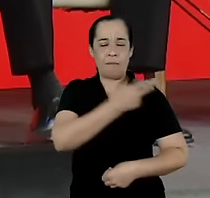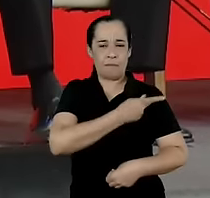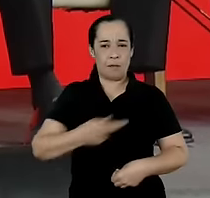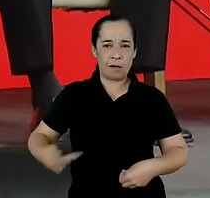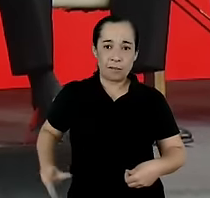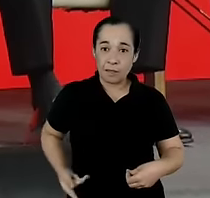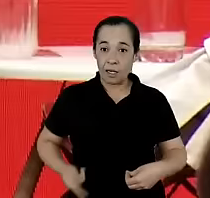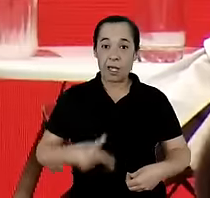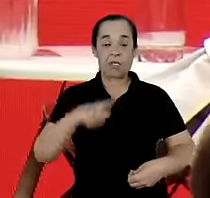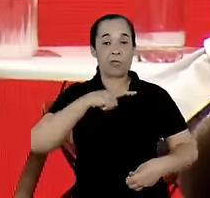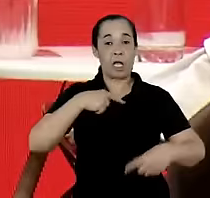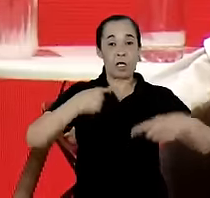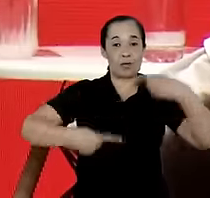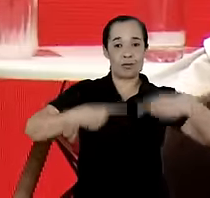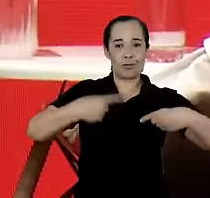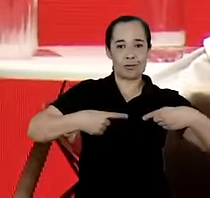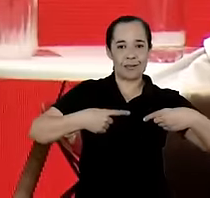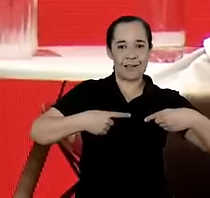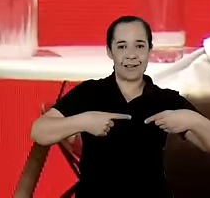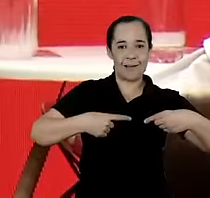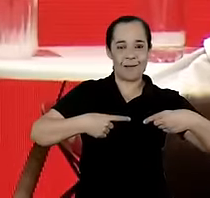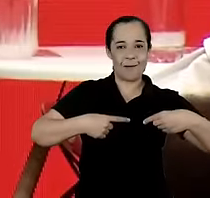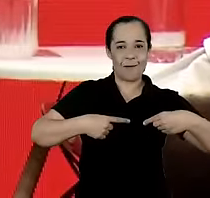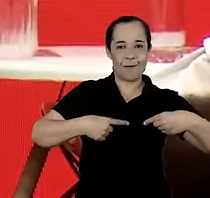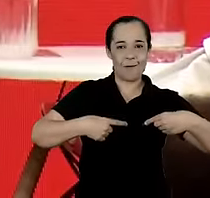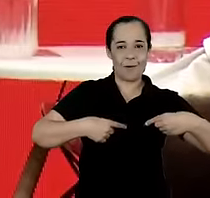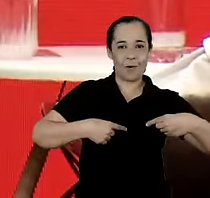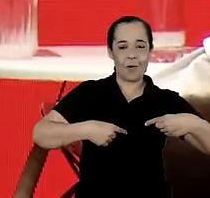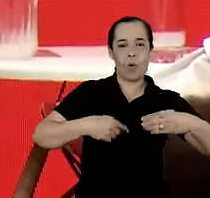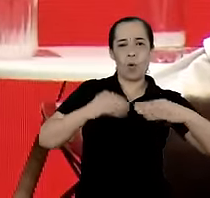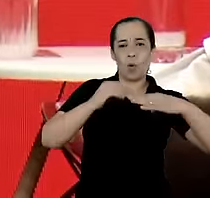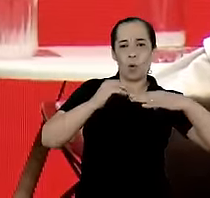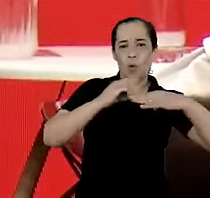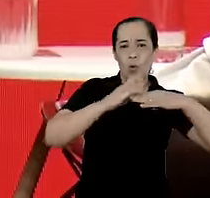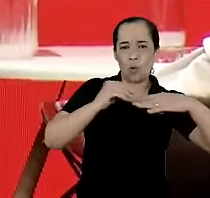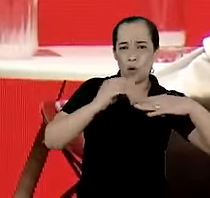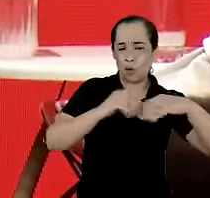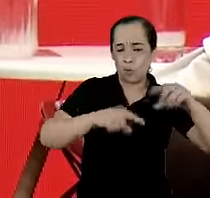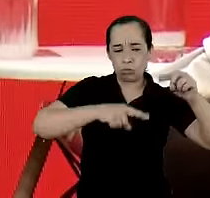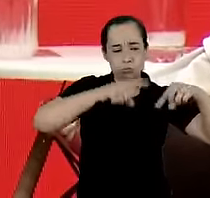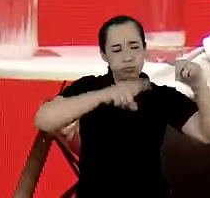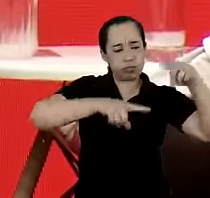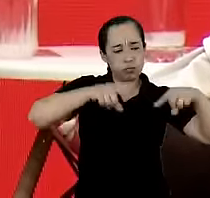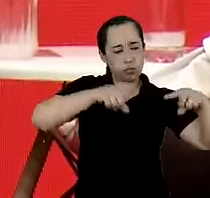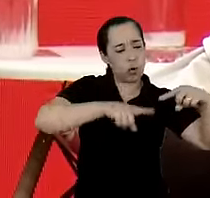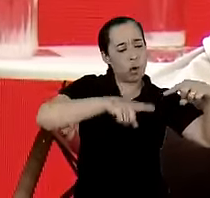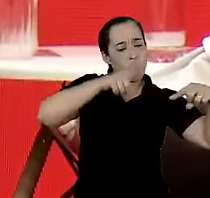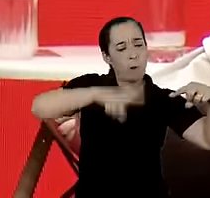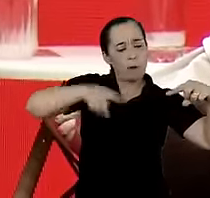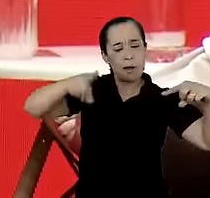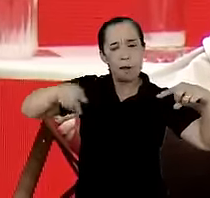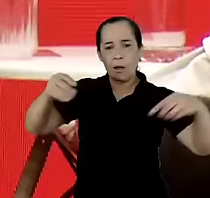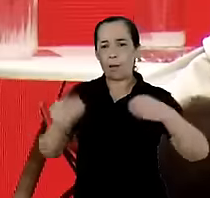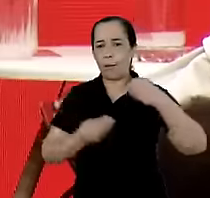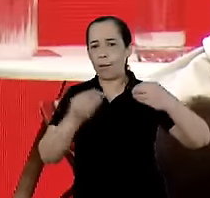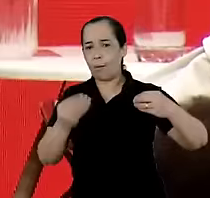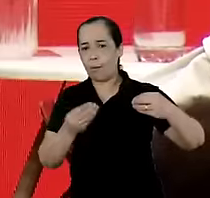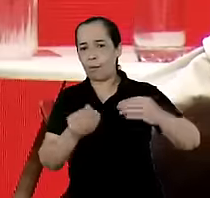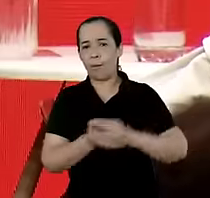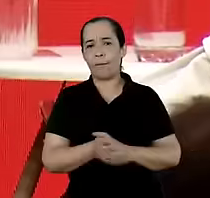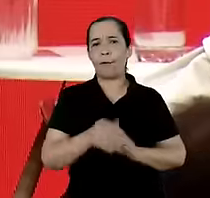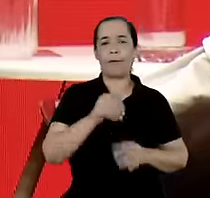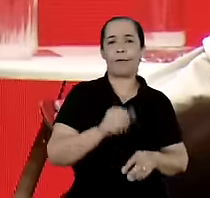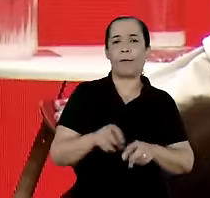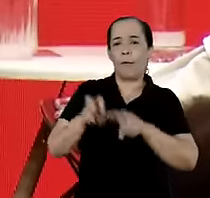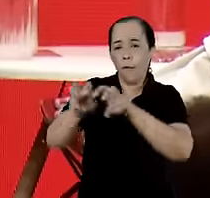câmbio Ficava muito volátil né o Roberto Campos também mostrou aqui em termos de como é que tá o fluxo de entrada por causa do Agro etc tal